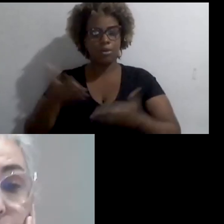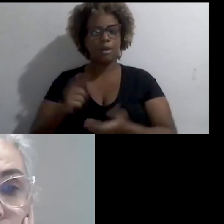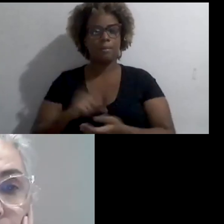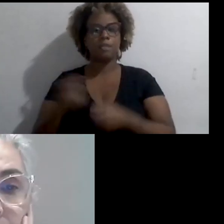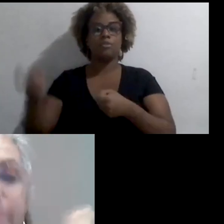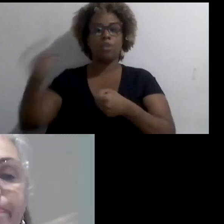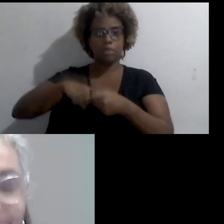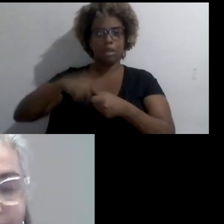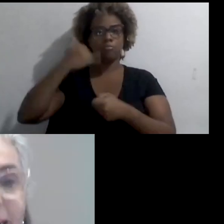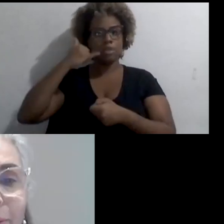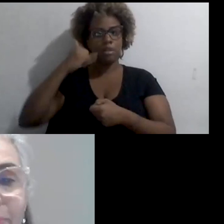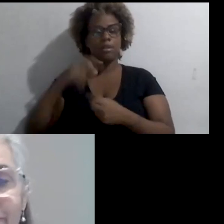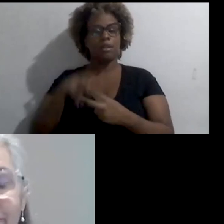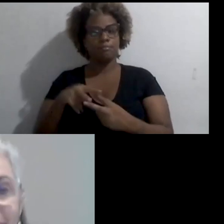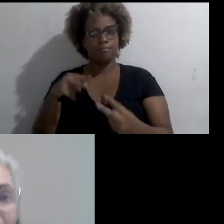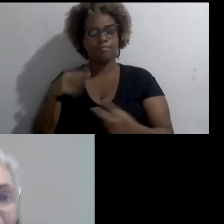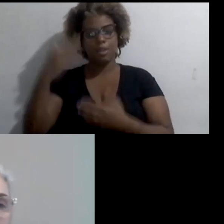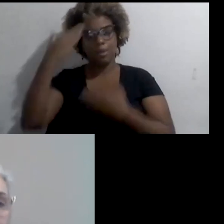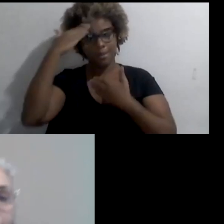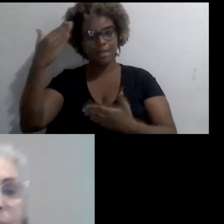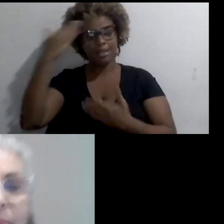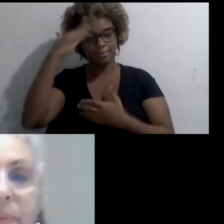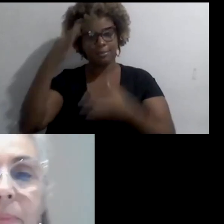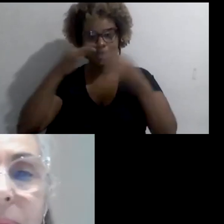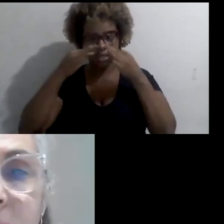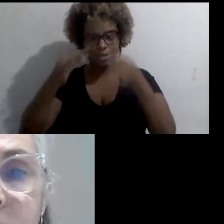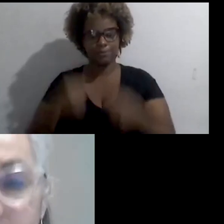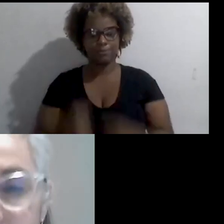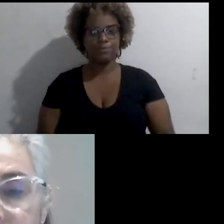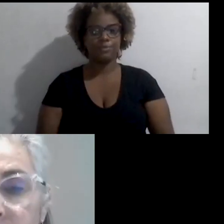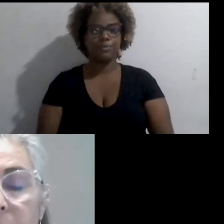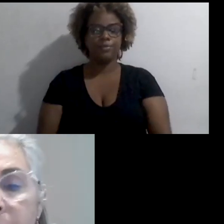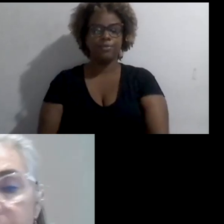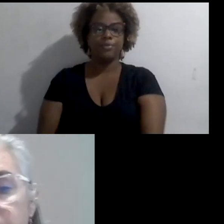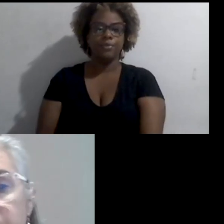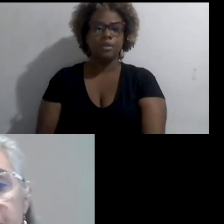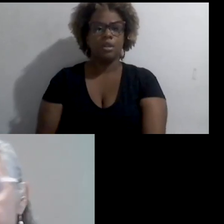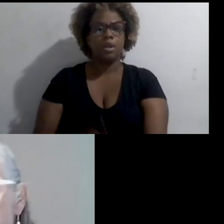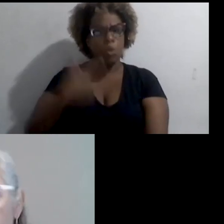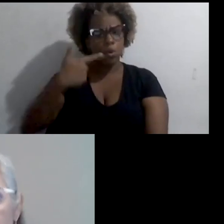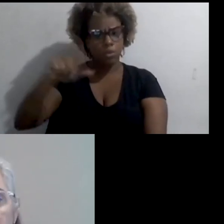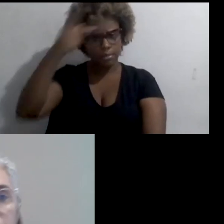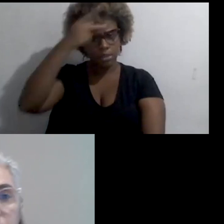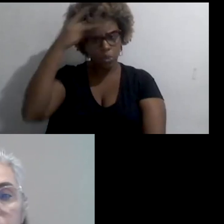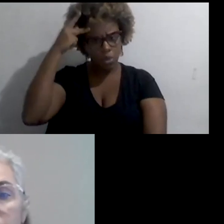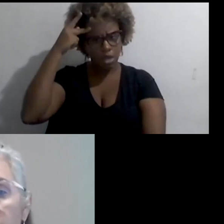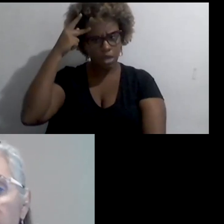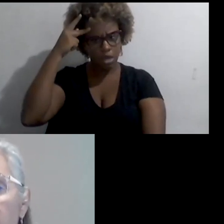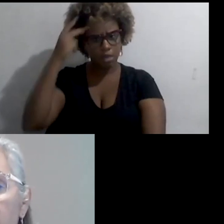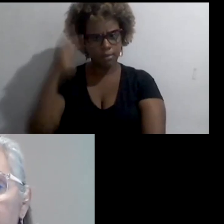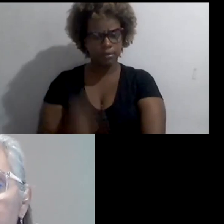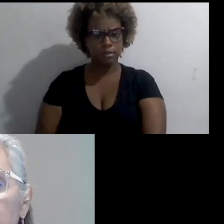espaço de escuta. Obrigado. Obrigado, Cristina. Mais alguém presencial? Robson Corrêa.